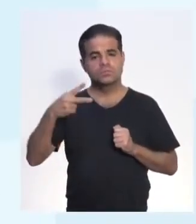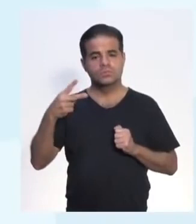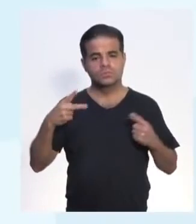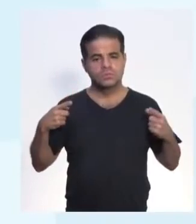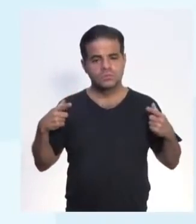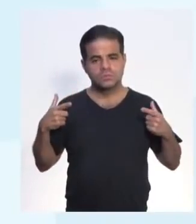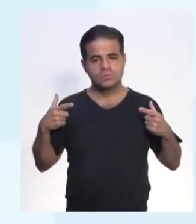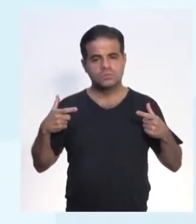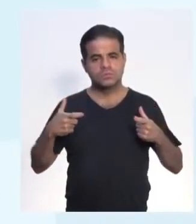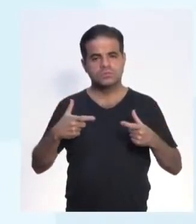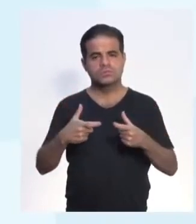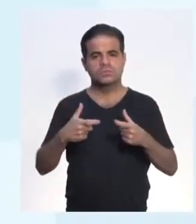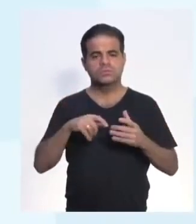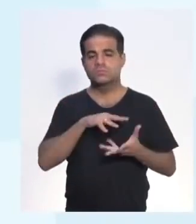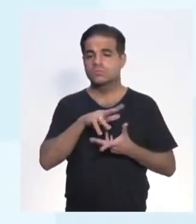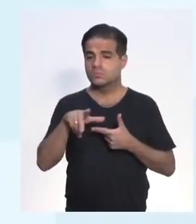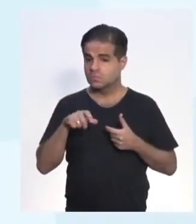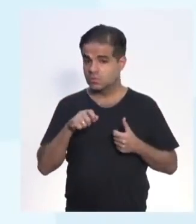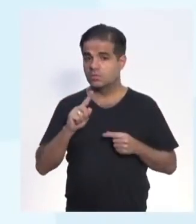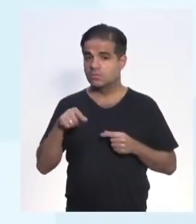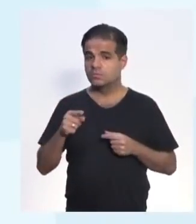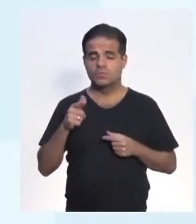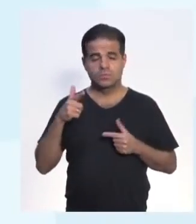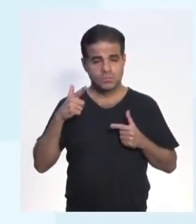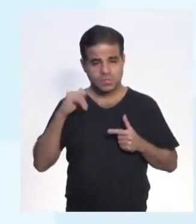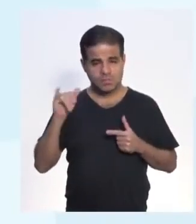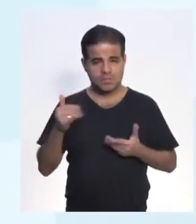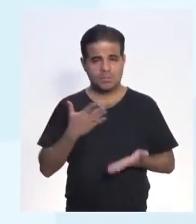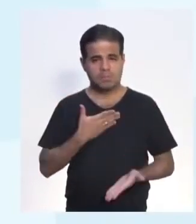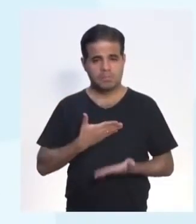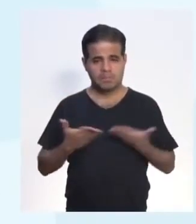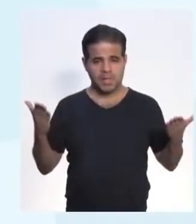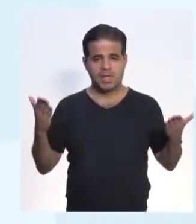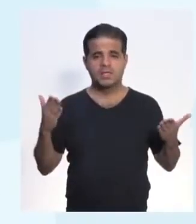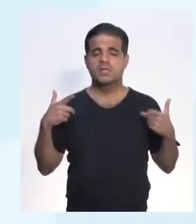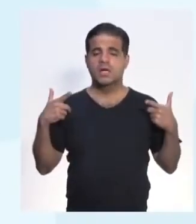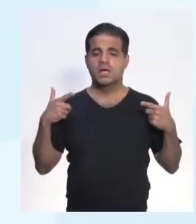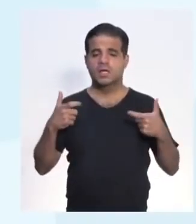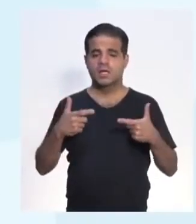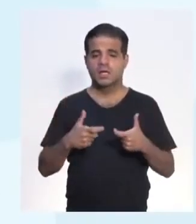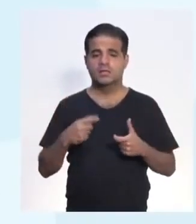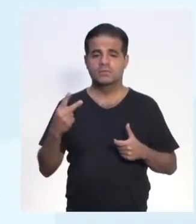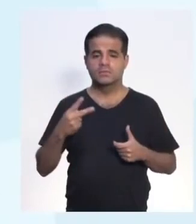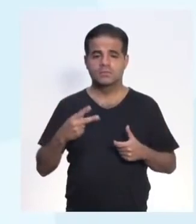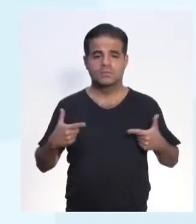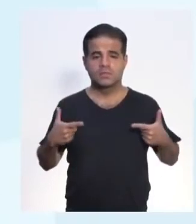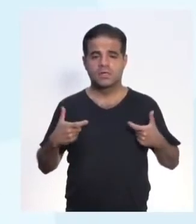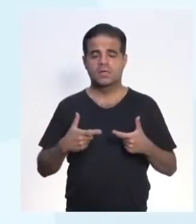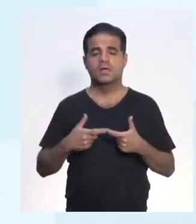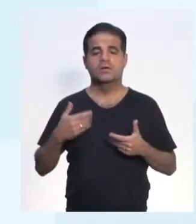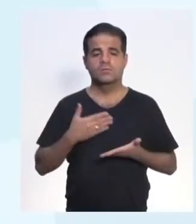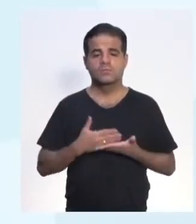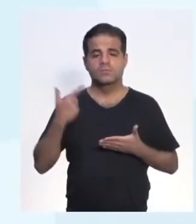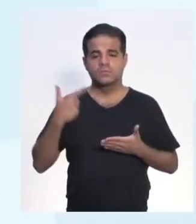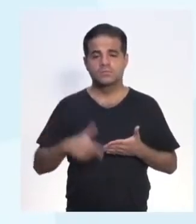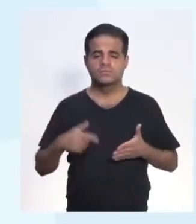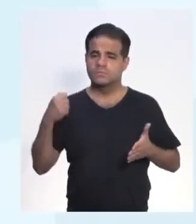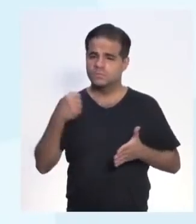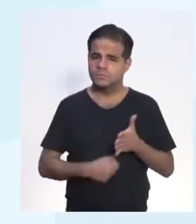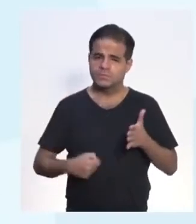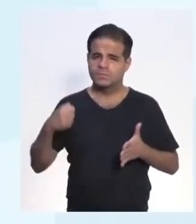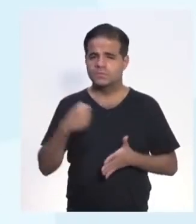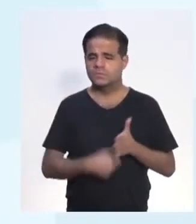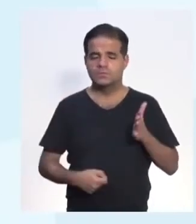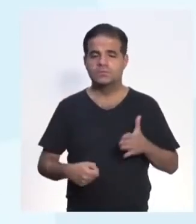Guerra Mundial. Quando o Japão perde a guerra na Segunda Guerra Mundial, começa aí novamente a luta